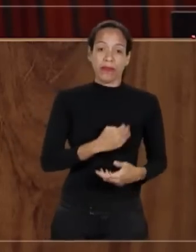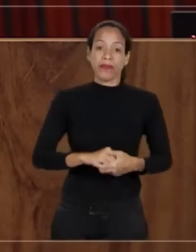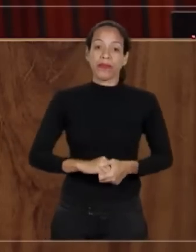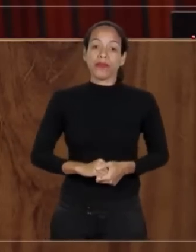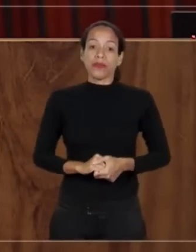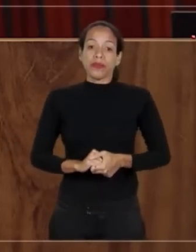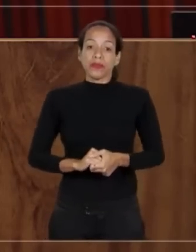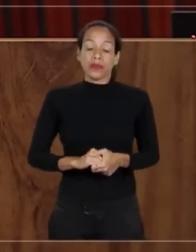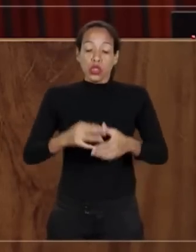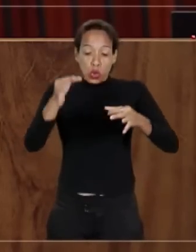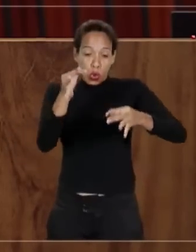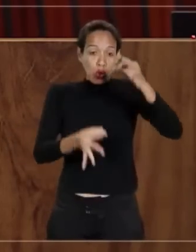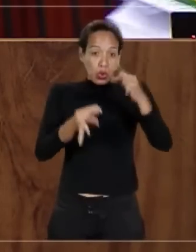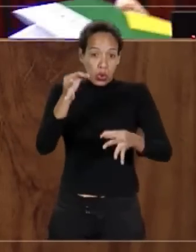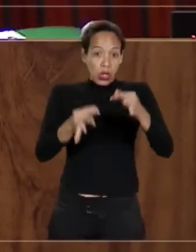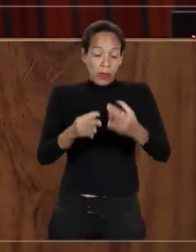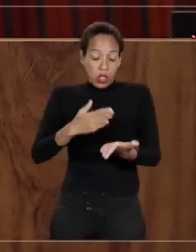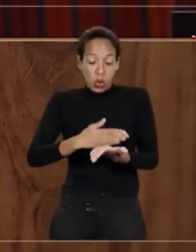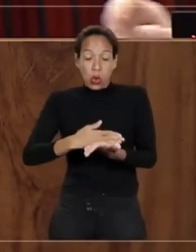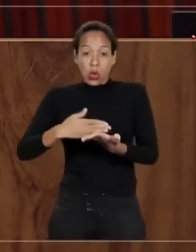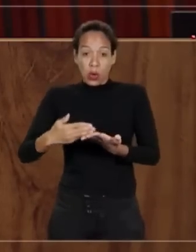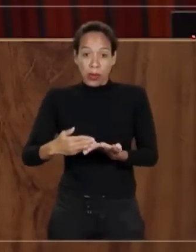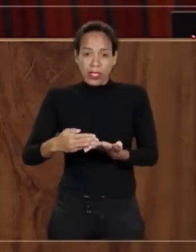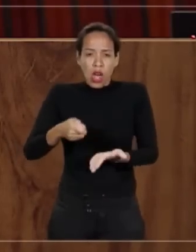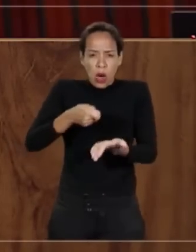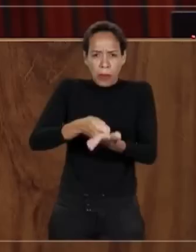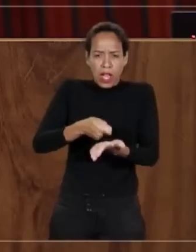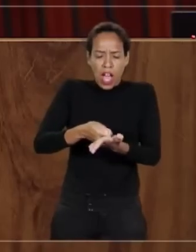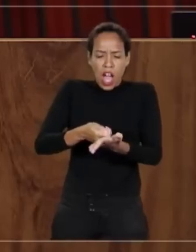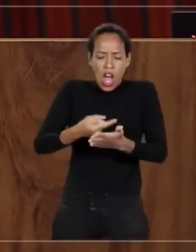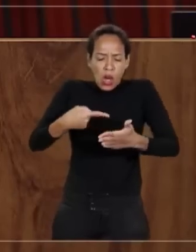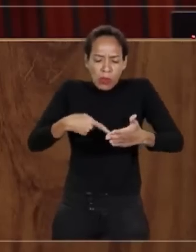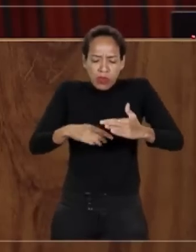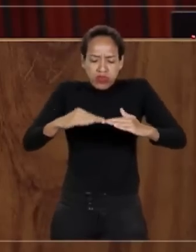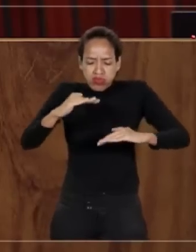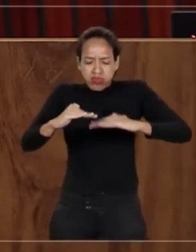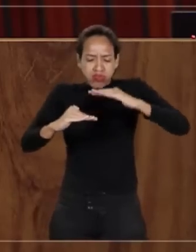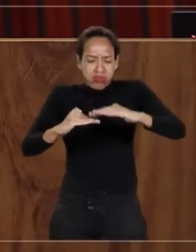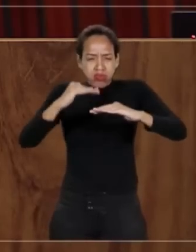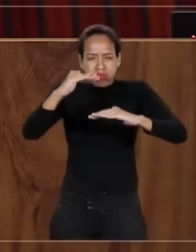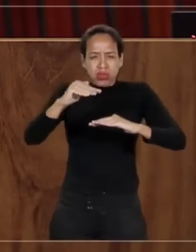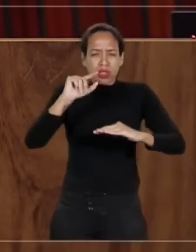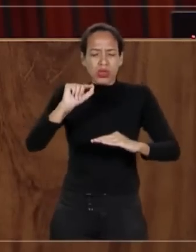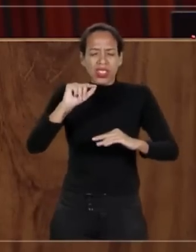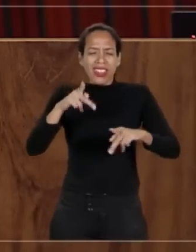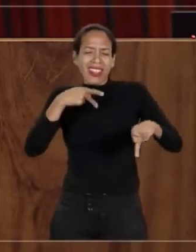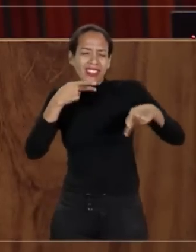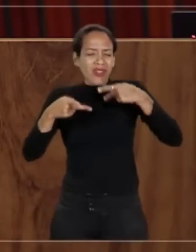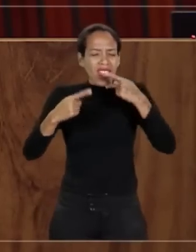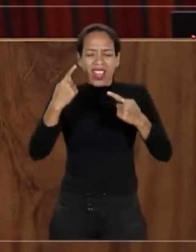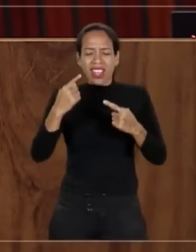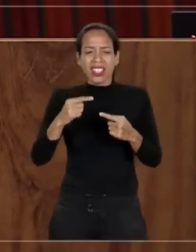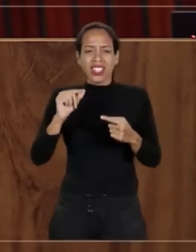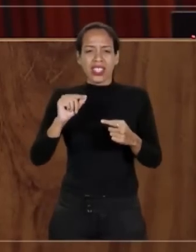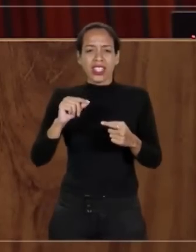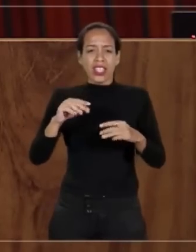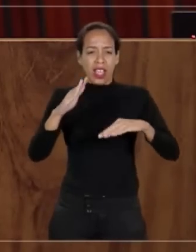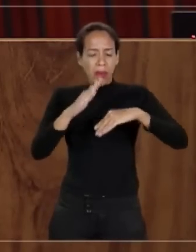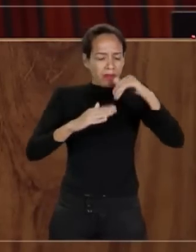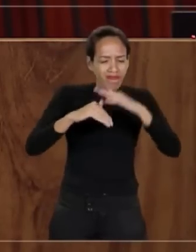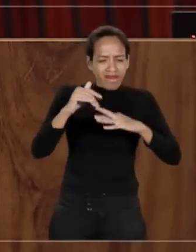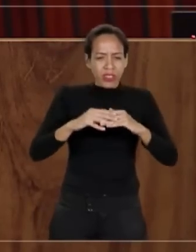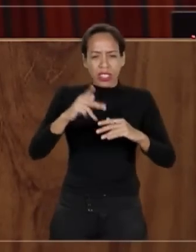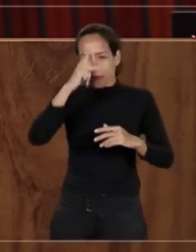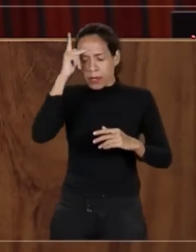O deslinde do julgamento que ora se inicia exige, assim, aprofundar as camadas discursivas do ato de fala praticado pelo